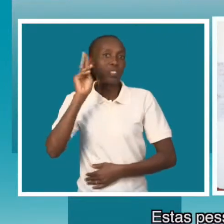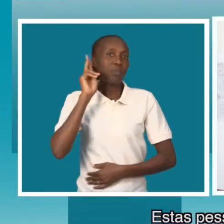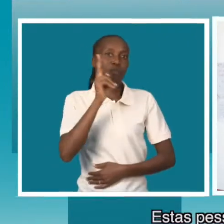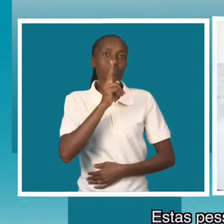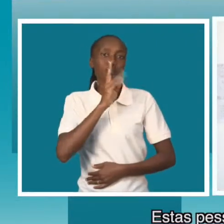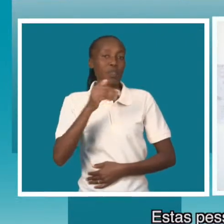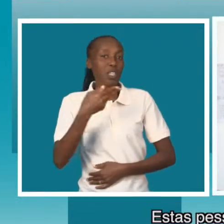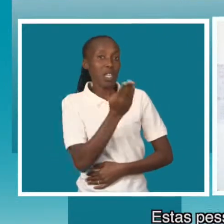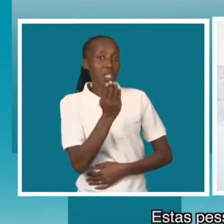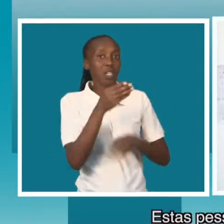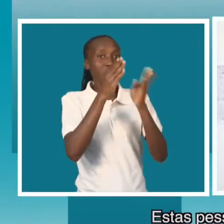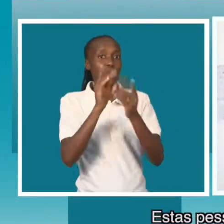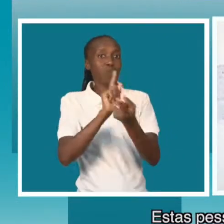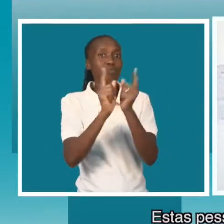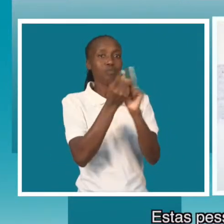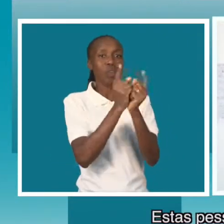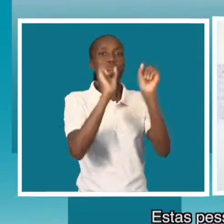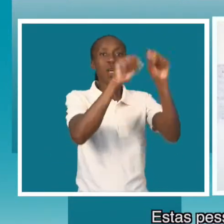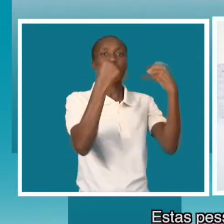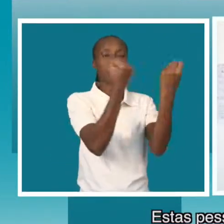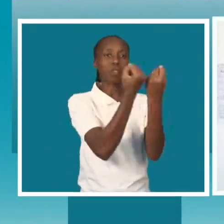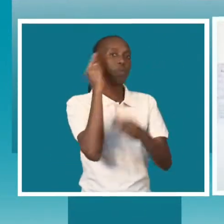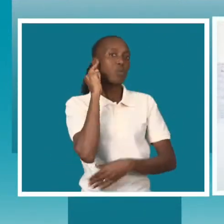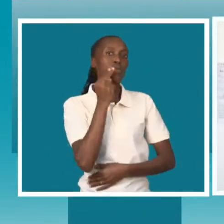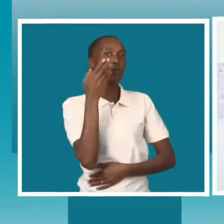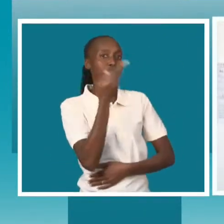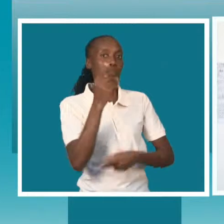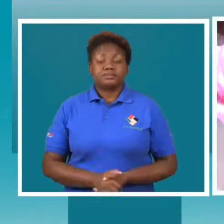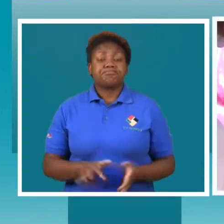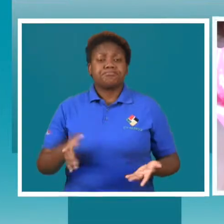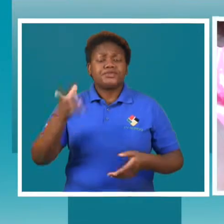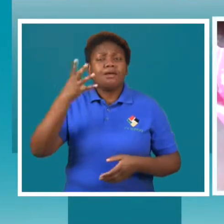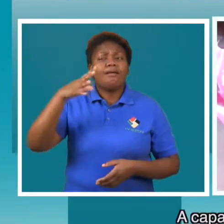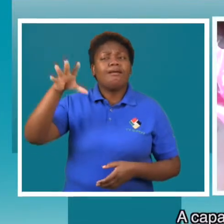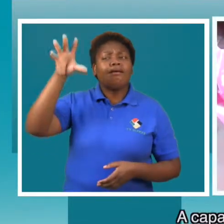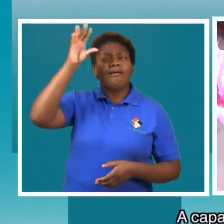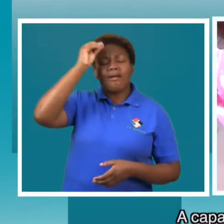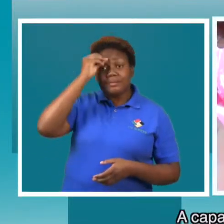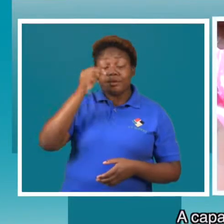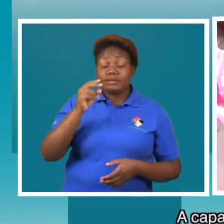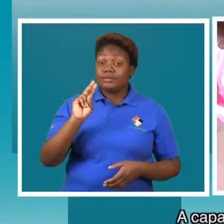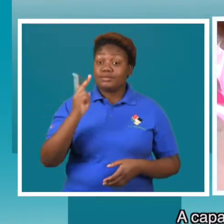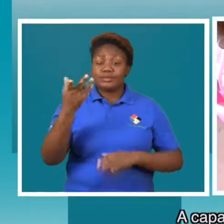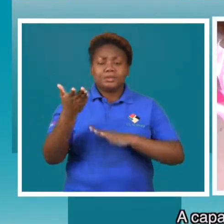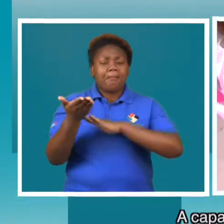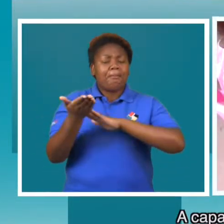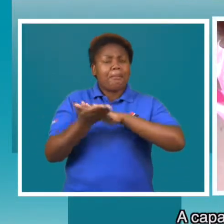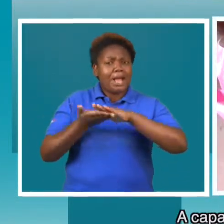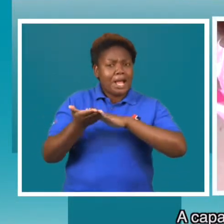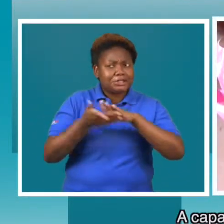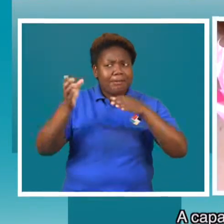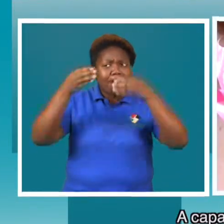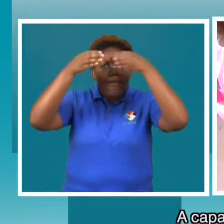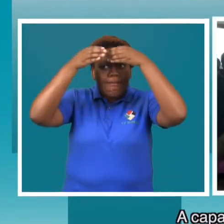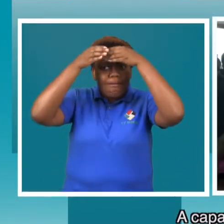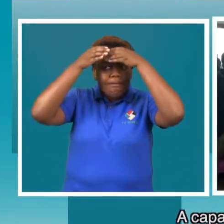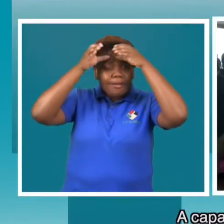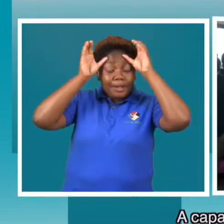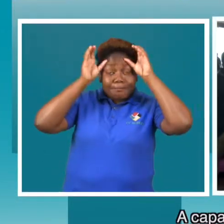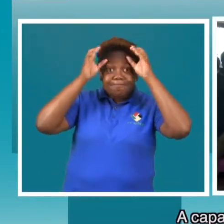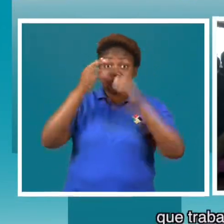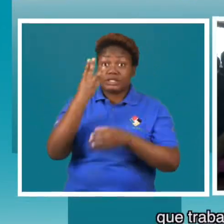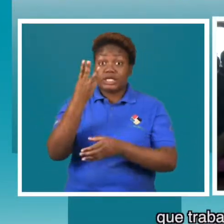E essas pessoas nos encontramos na Associação e outras associações. A capacitação foi financiada e facilitada por três